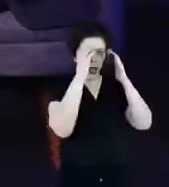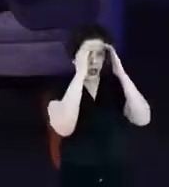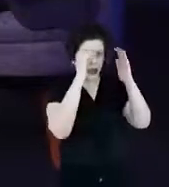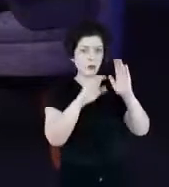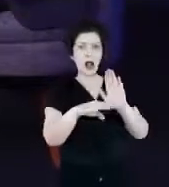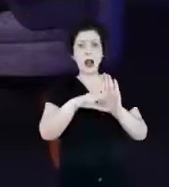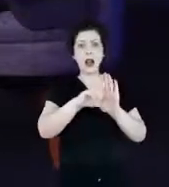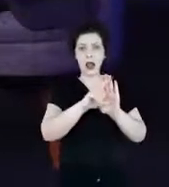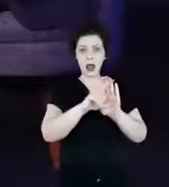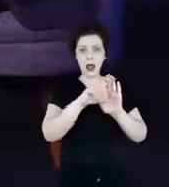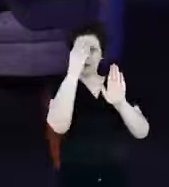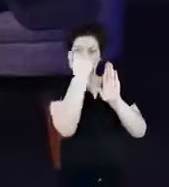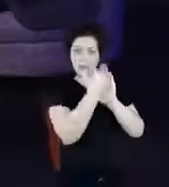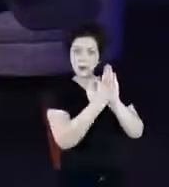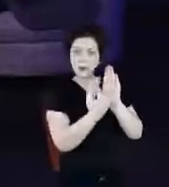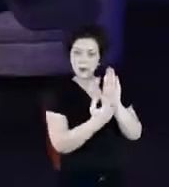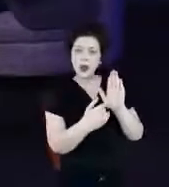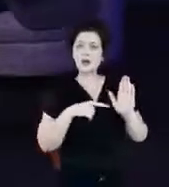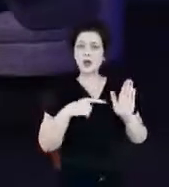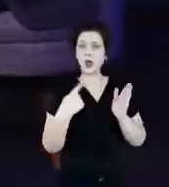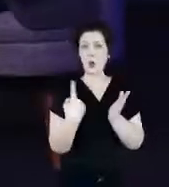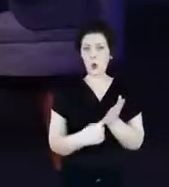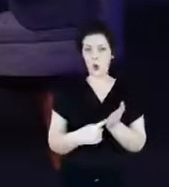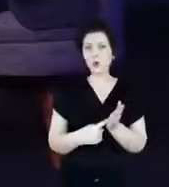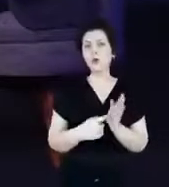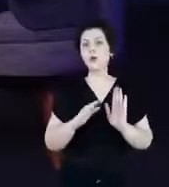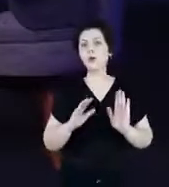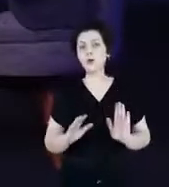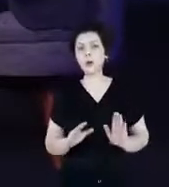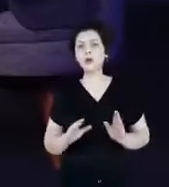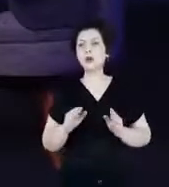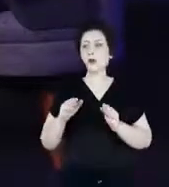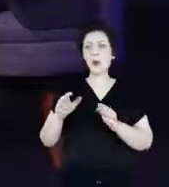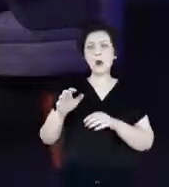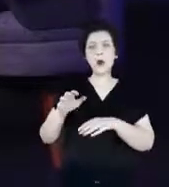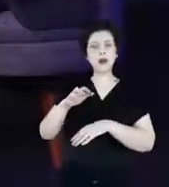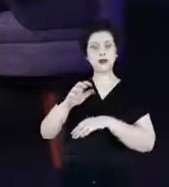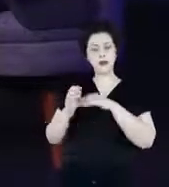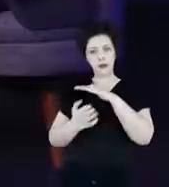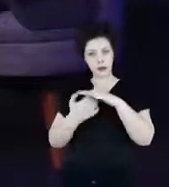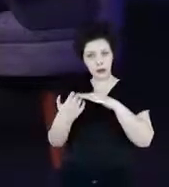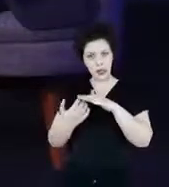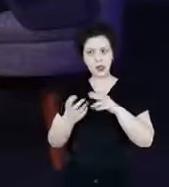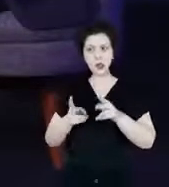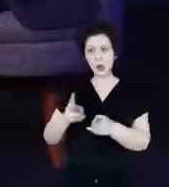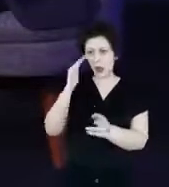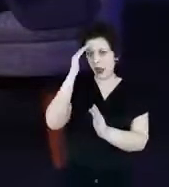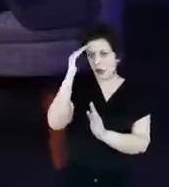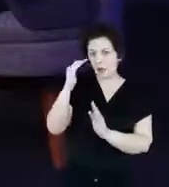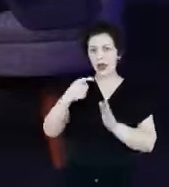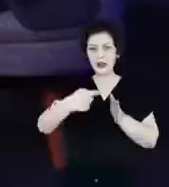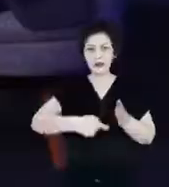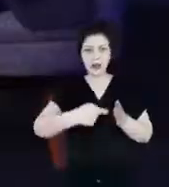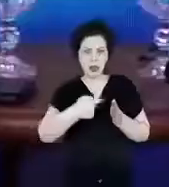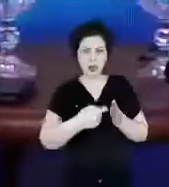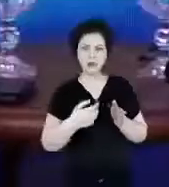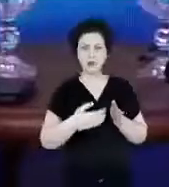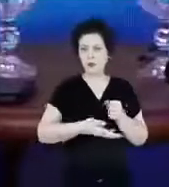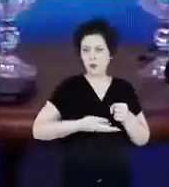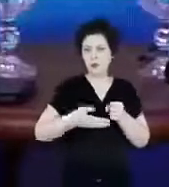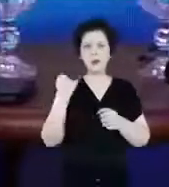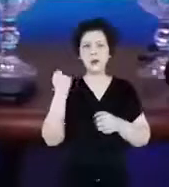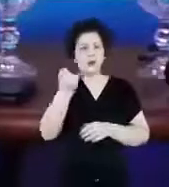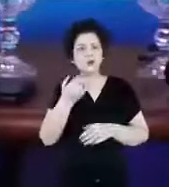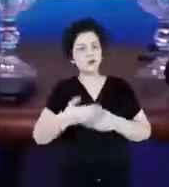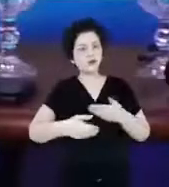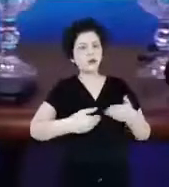legislação, cumprindo os seus compromissos, inclusive, com as distribuidoras, que também têm importância no processo, mas que possam também